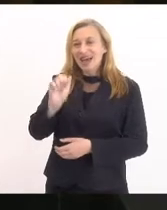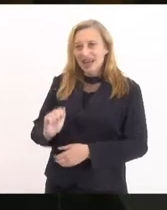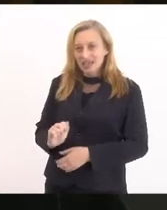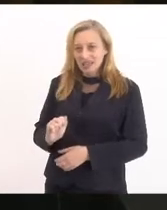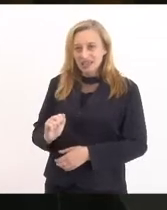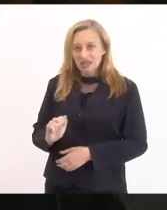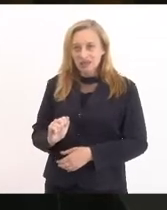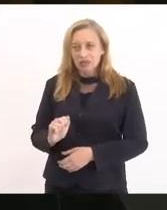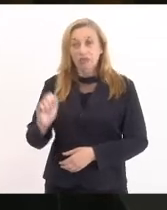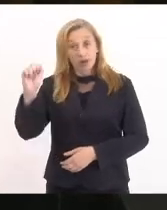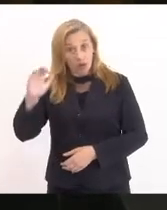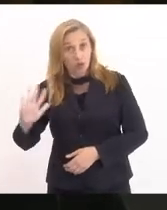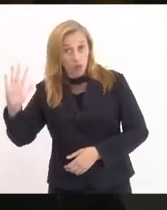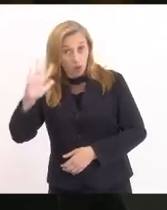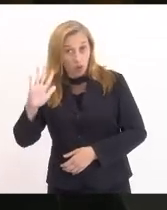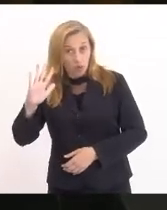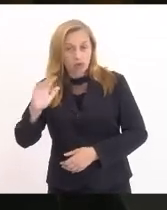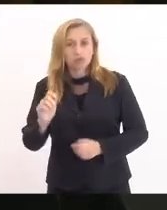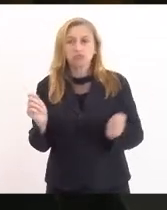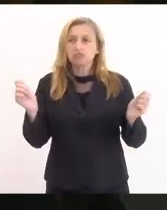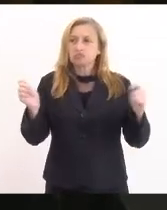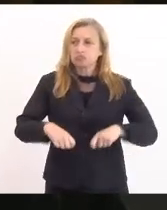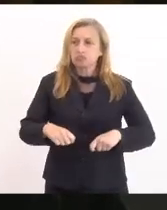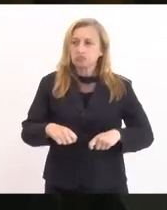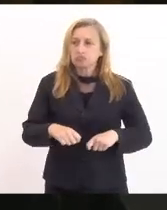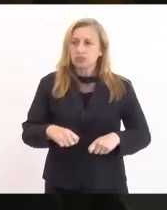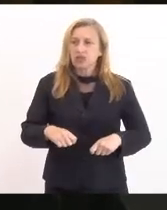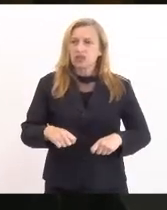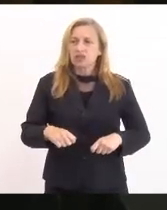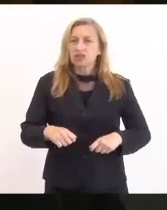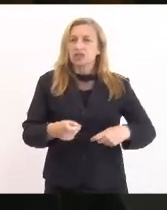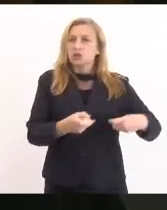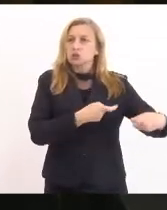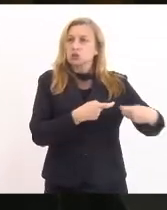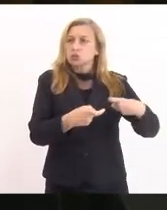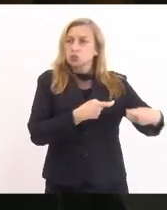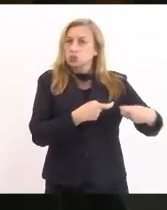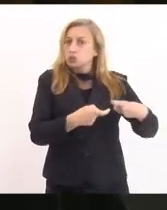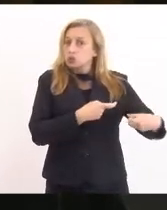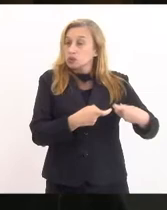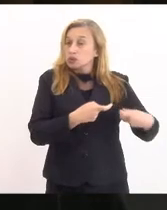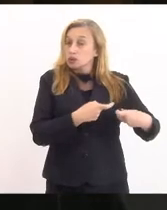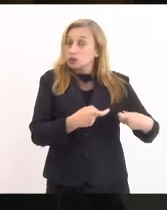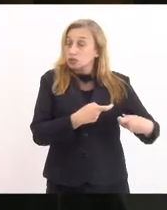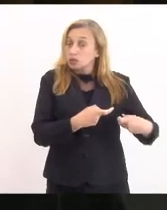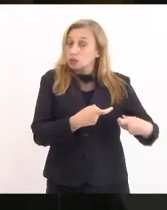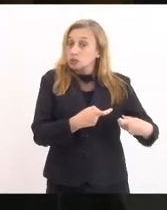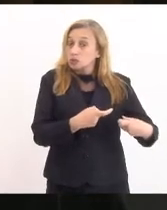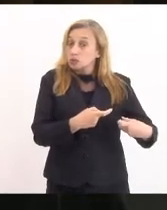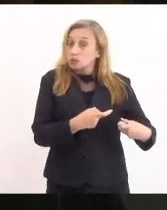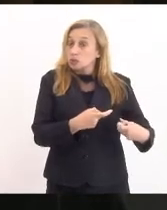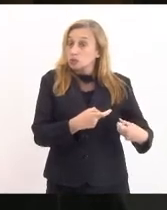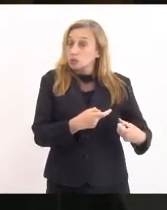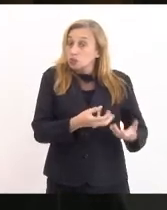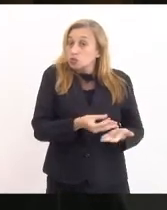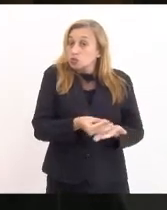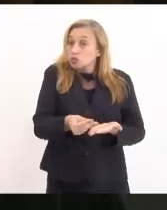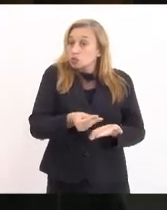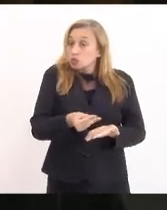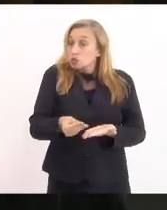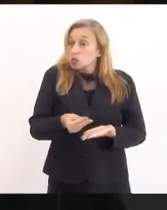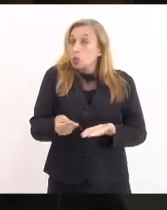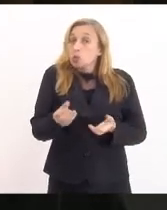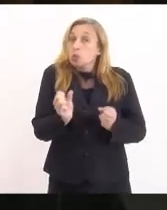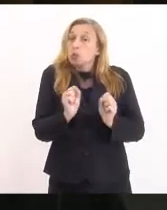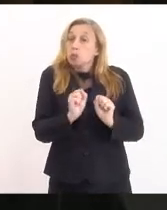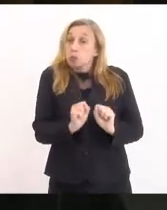Ora, com a possibilidade dessa guerra, esse fornecimento poderia